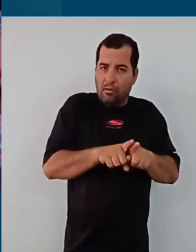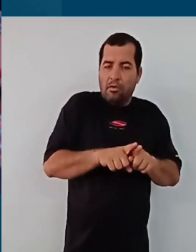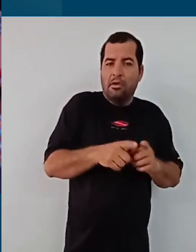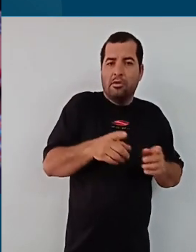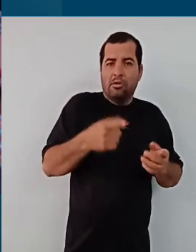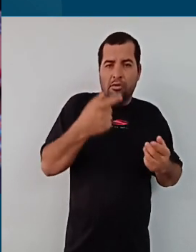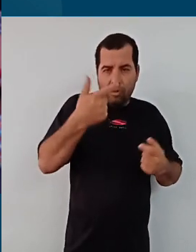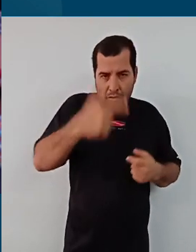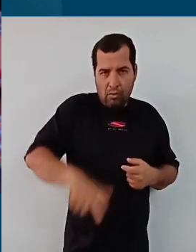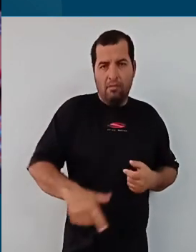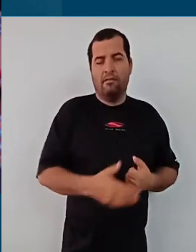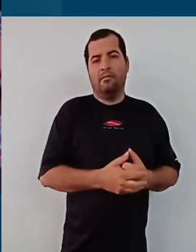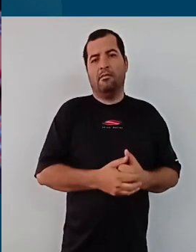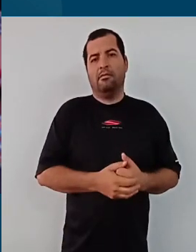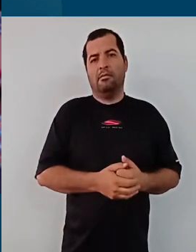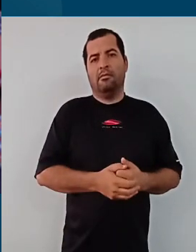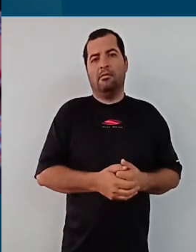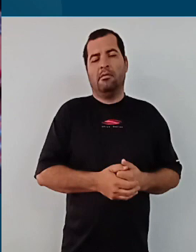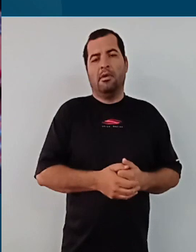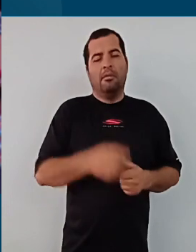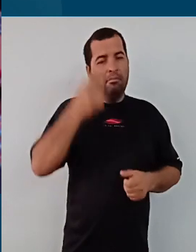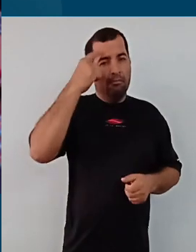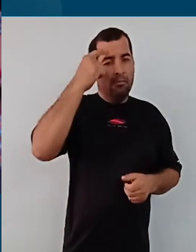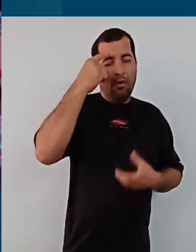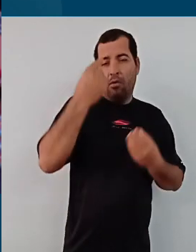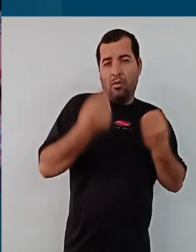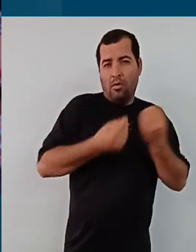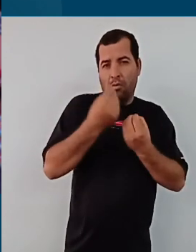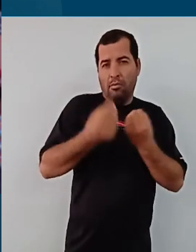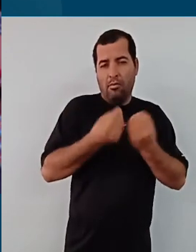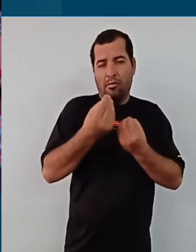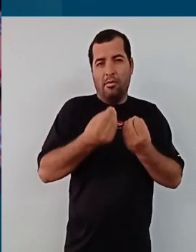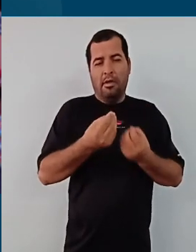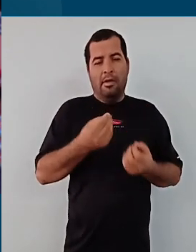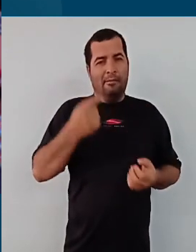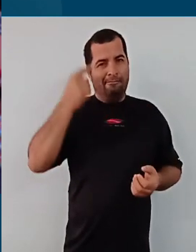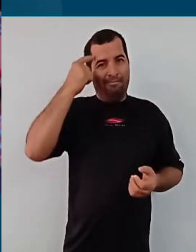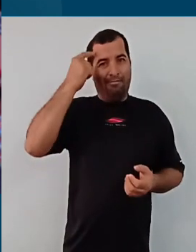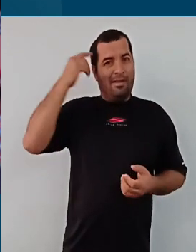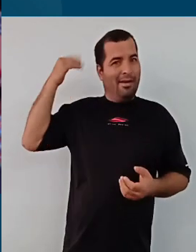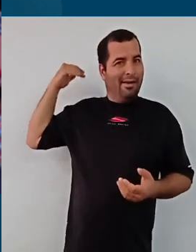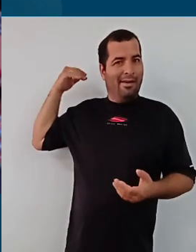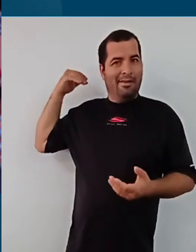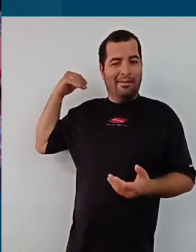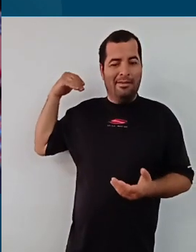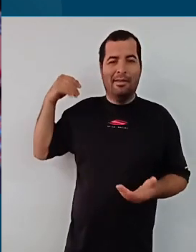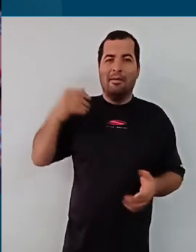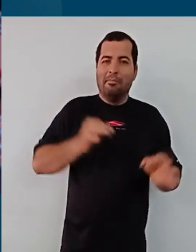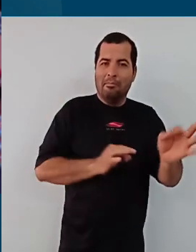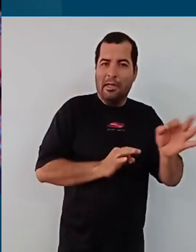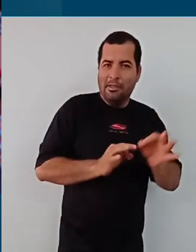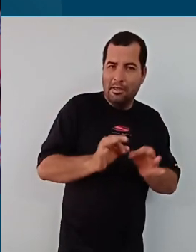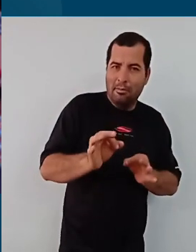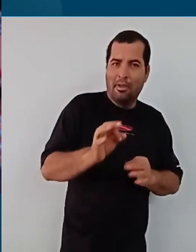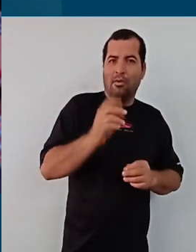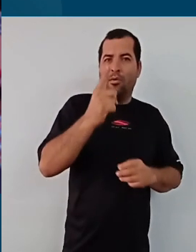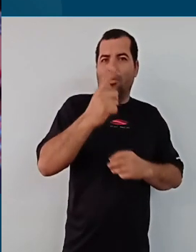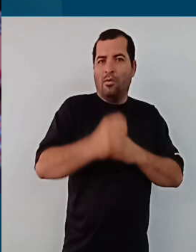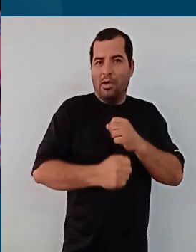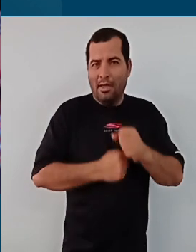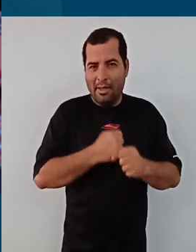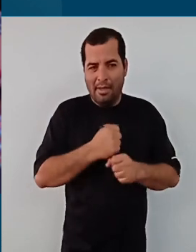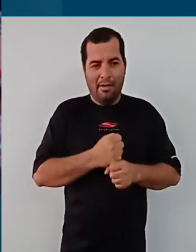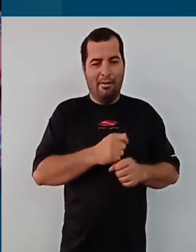realmente que não há como, dentro, né, como a gente vinha pensando, né, então se fazia um planejamento anual,